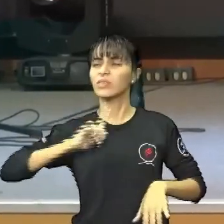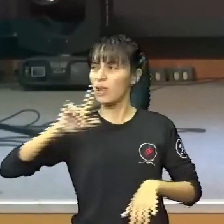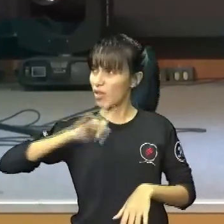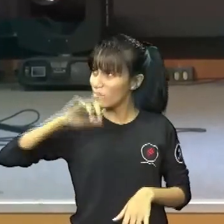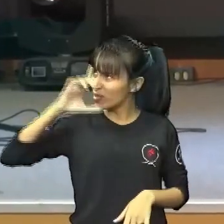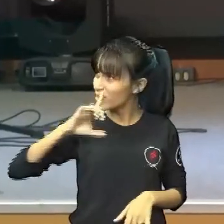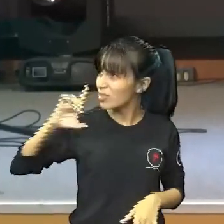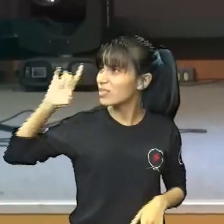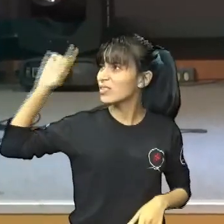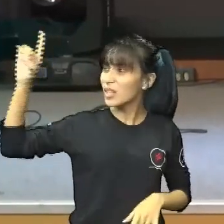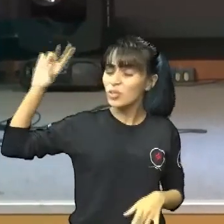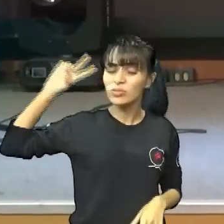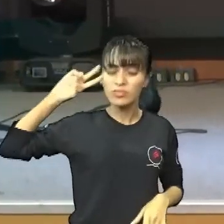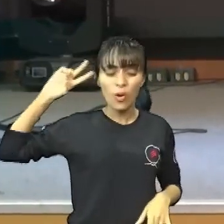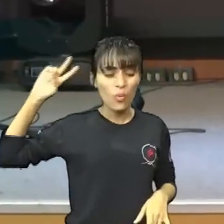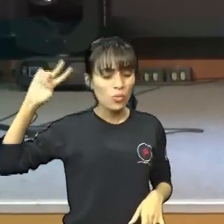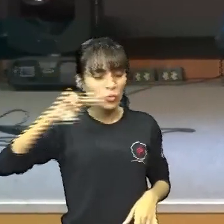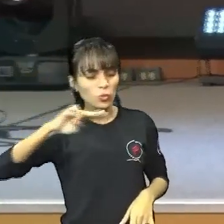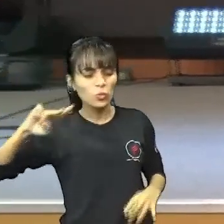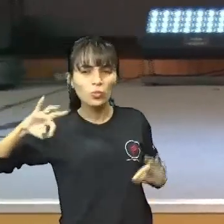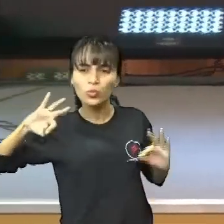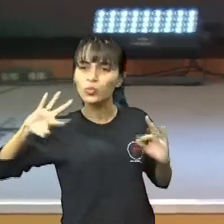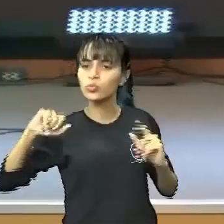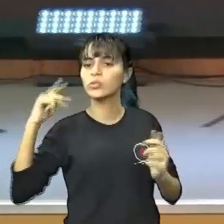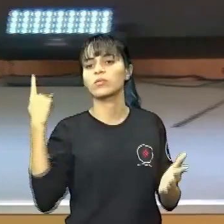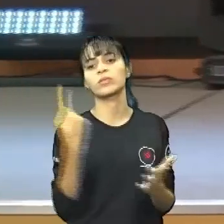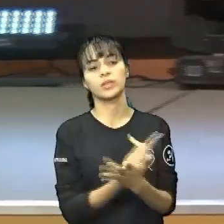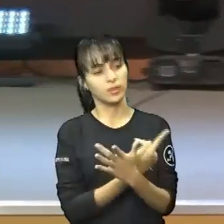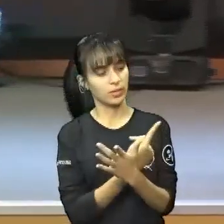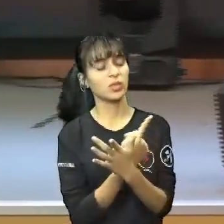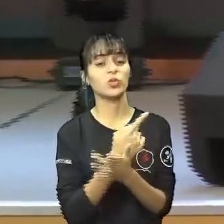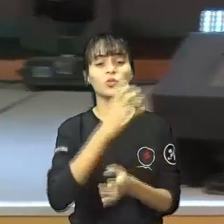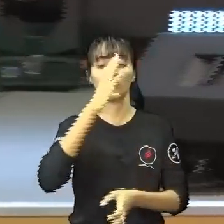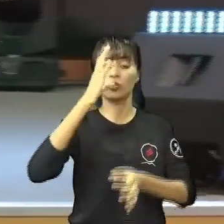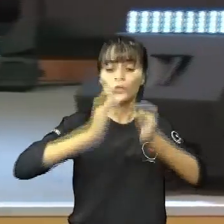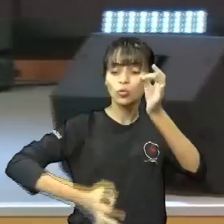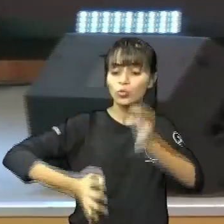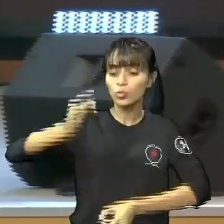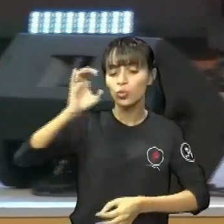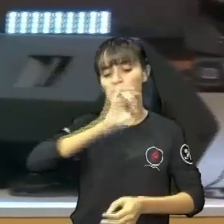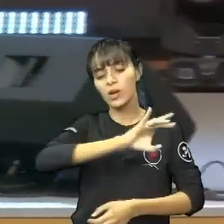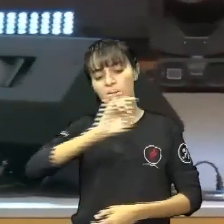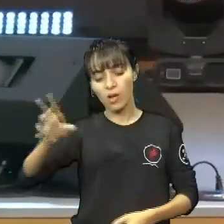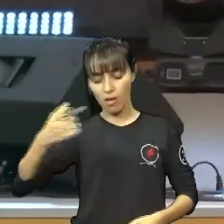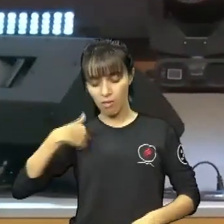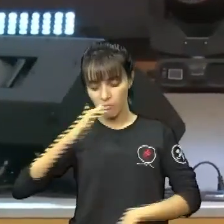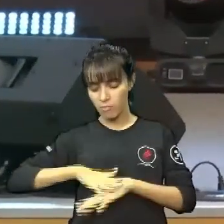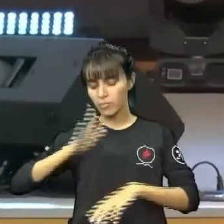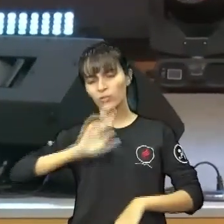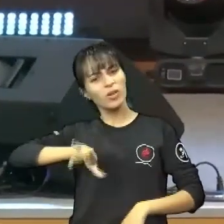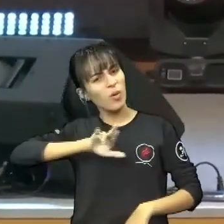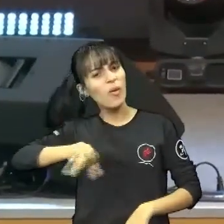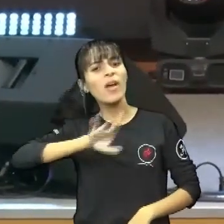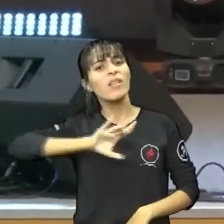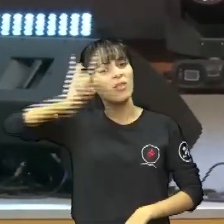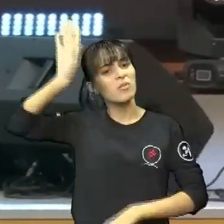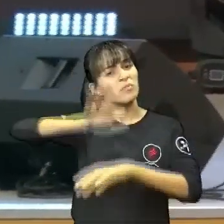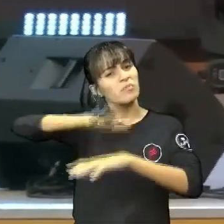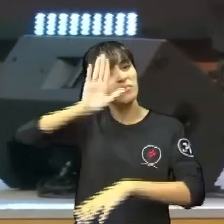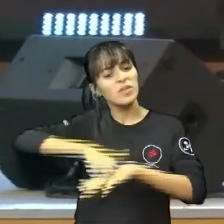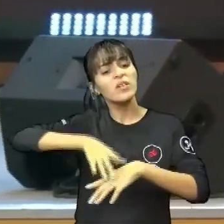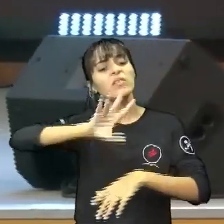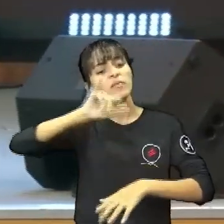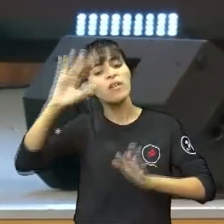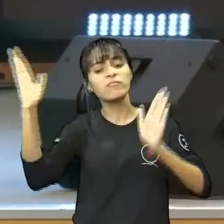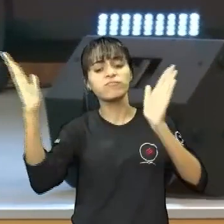que tá olhando tudo que tá acontecendo que julga cada ser humano no seu não e que cada um vai dar conta a Deus